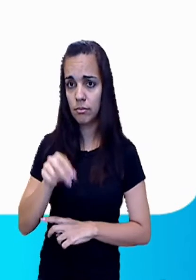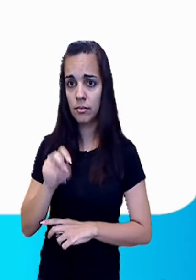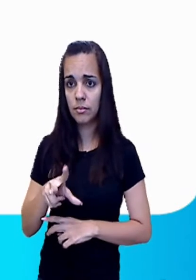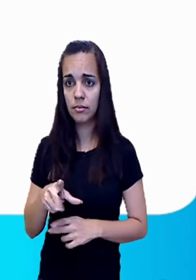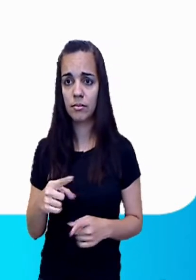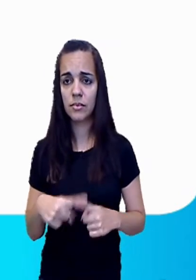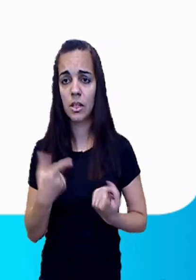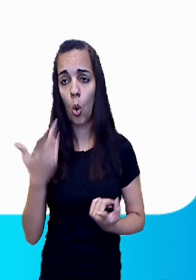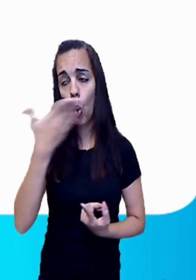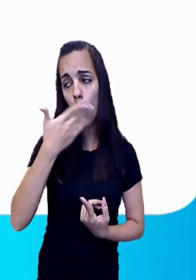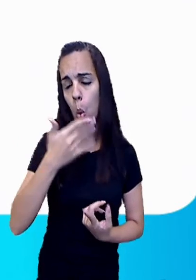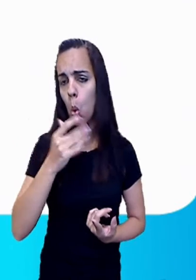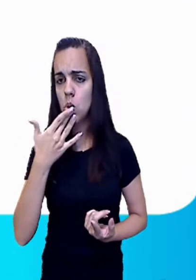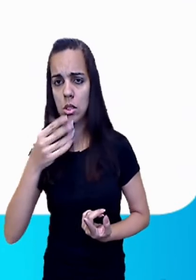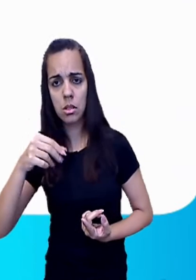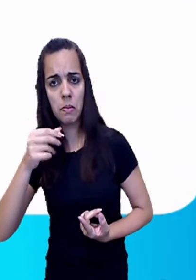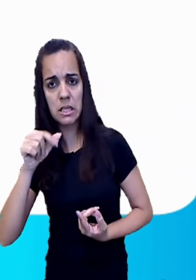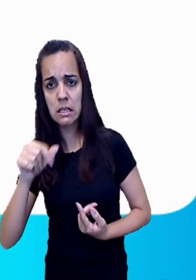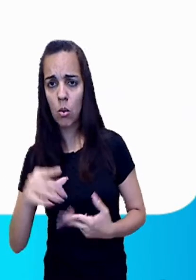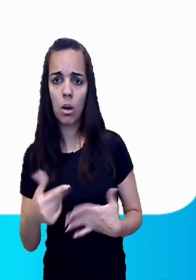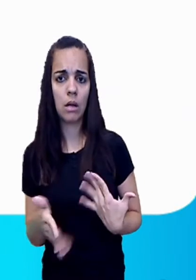doce quanto salgada, quanto a gente tem